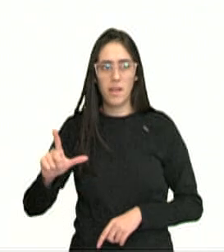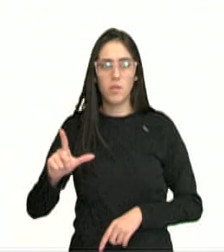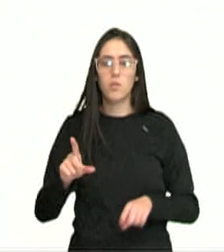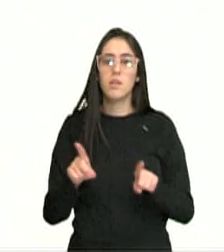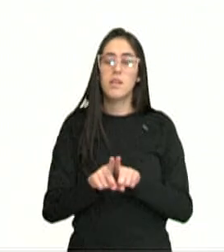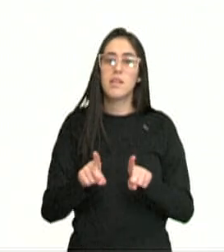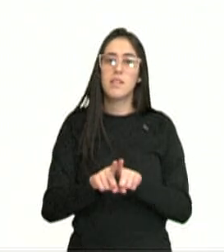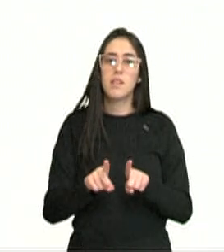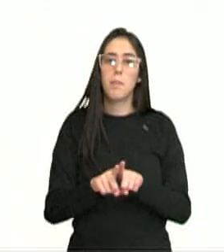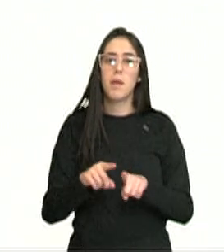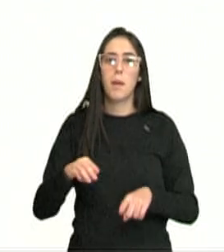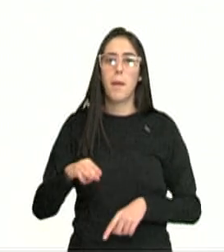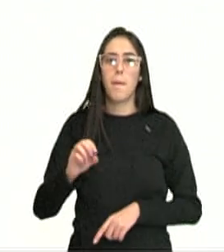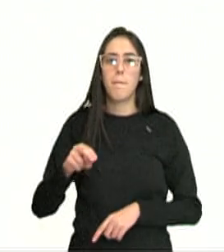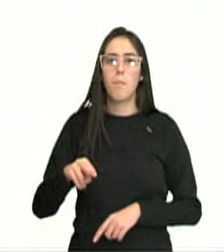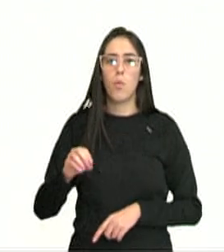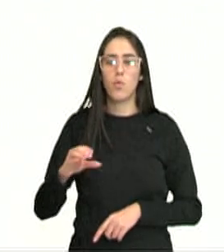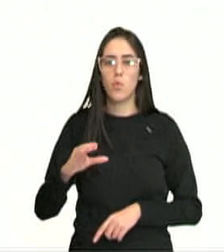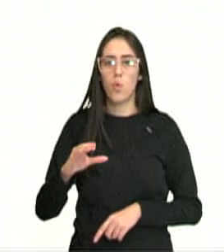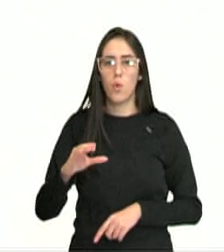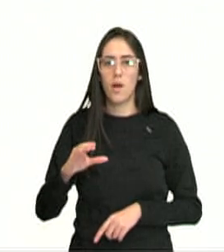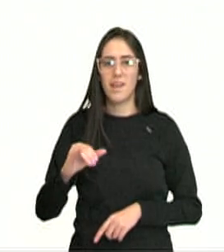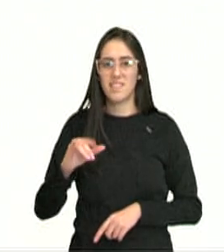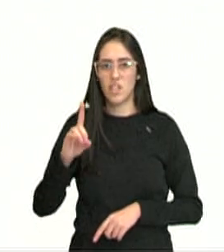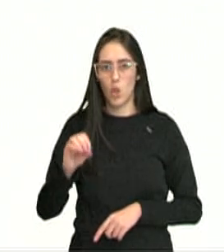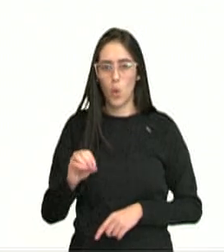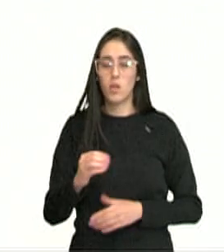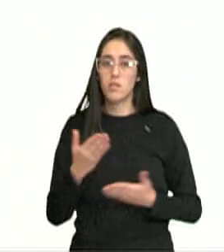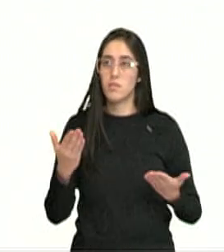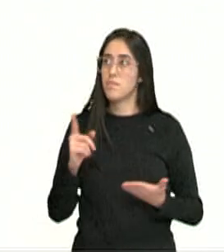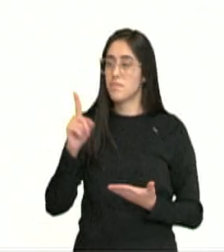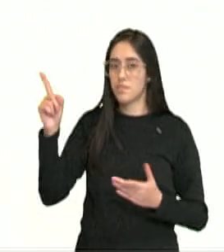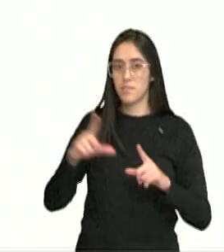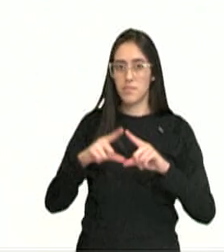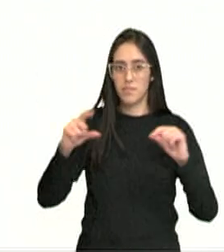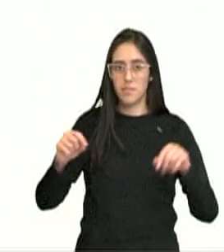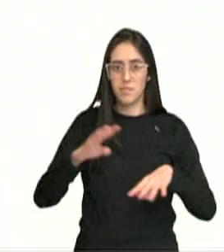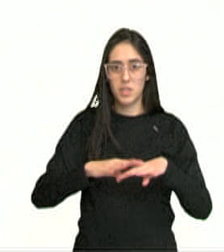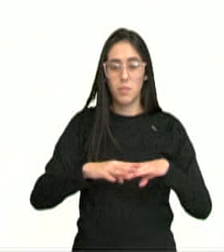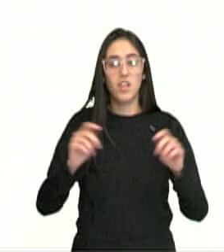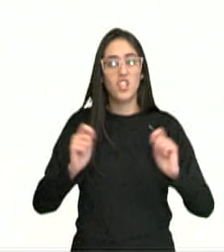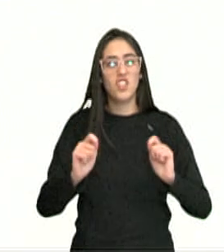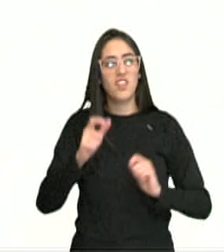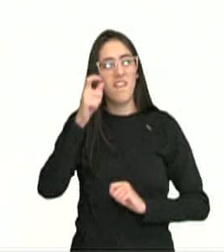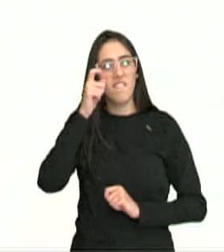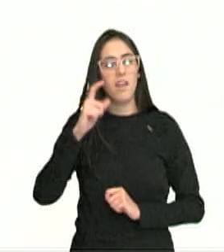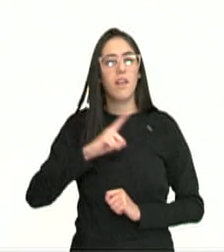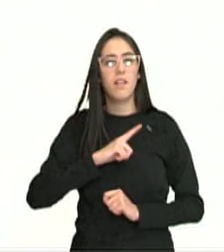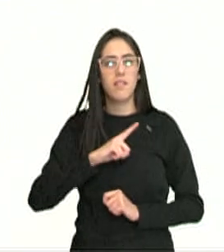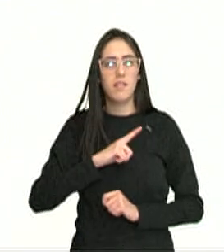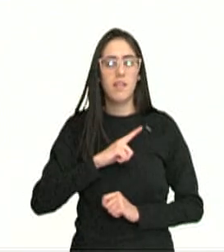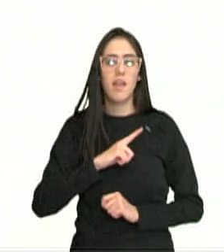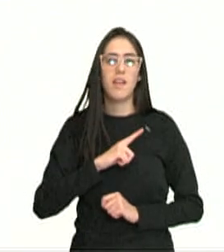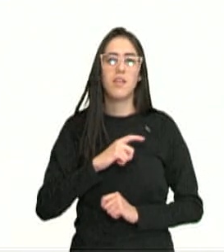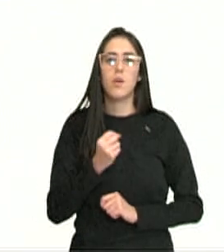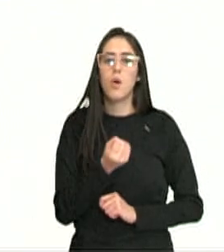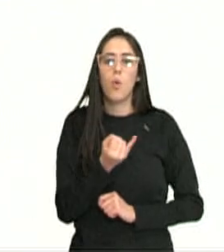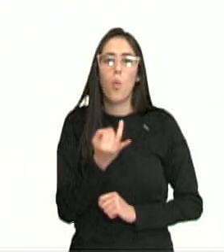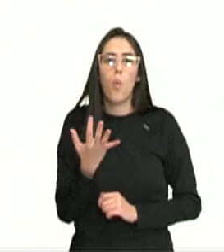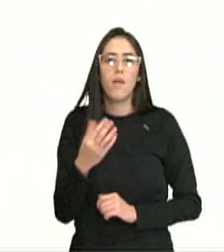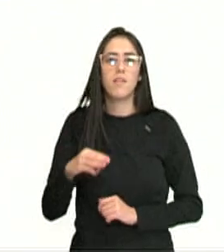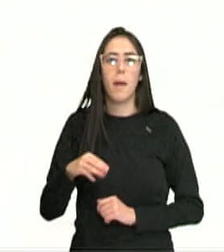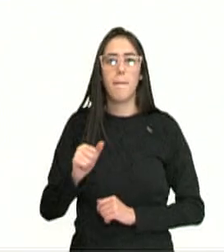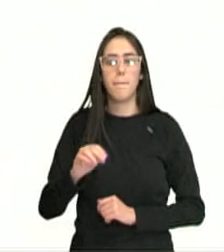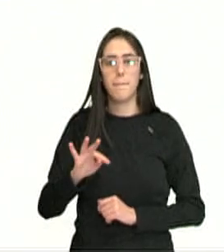para monoácidos e monobase. Então, na equação do Ostwald, a gente consegue ver a concentração, que tem a ver com a quantidade de